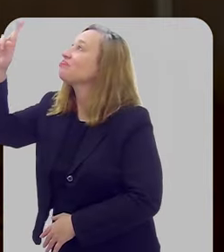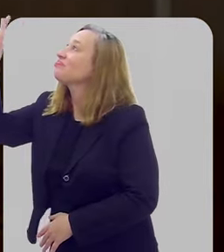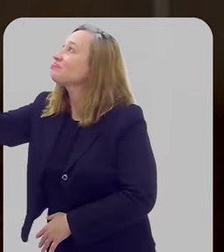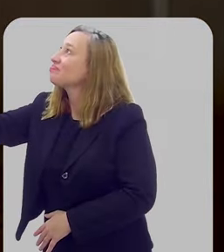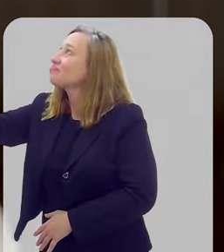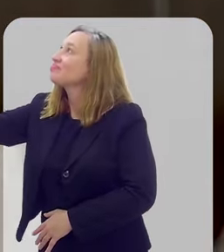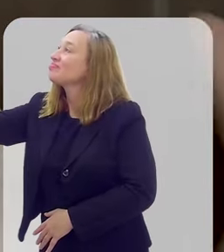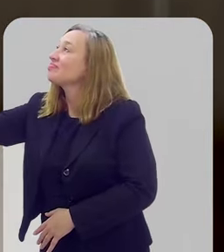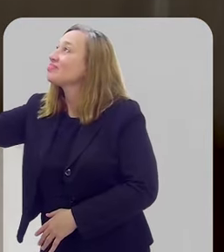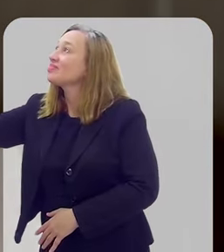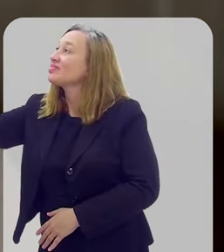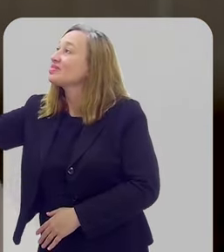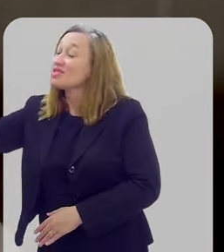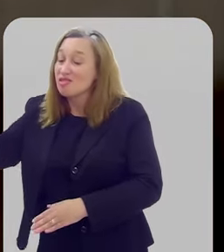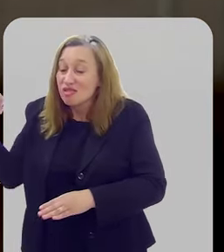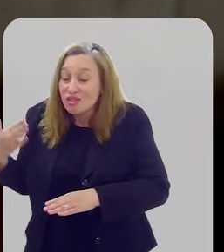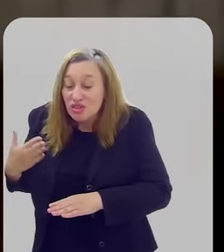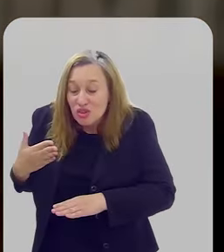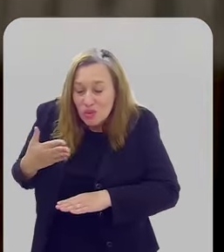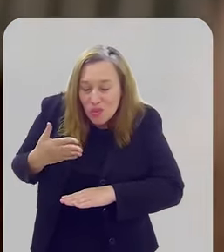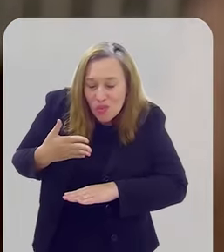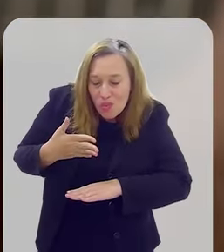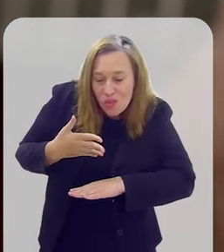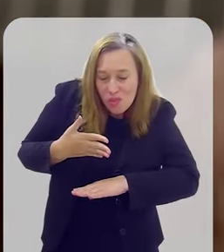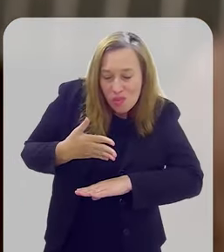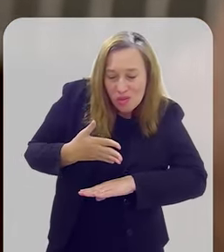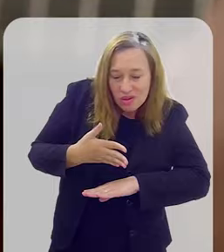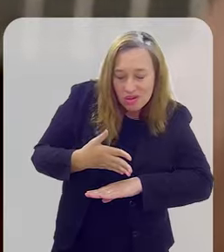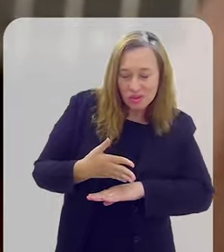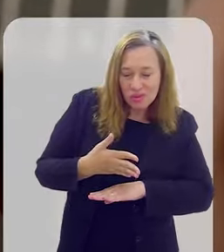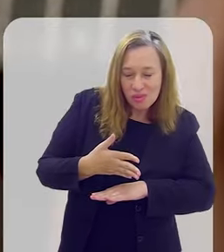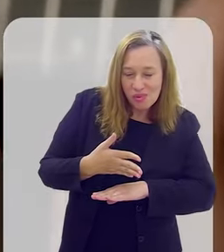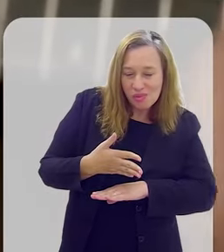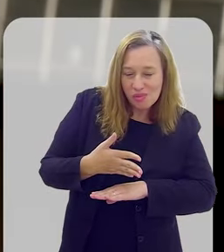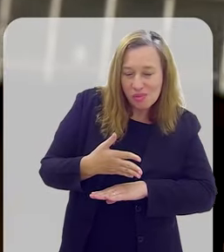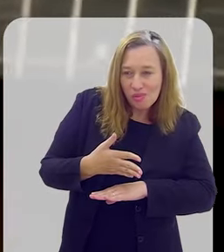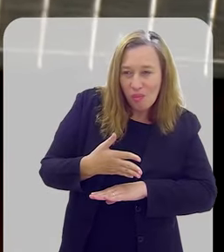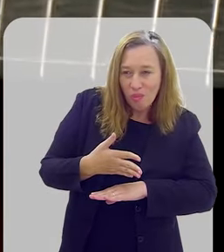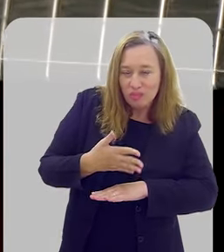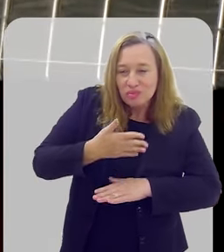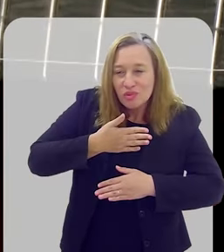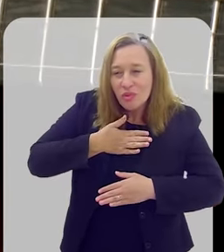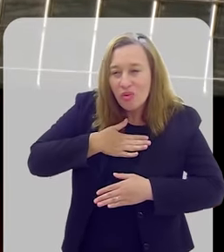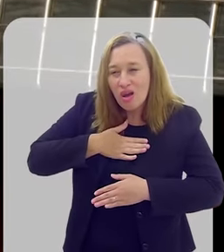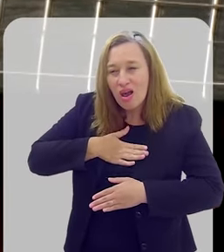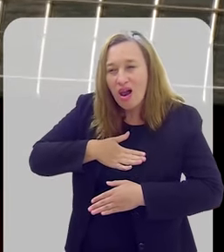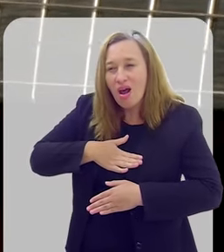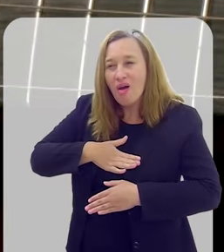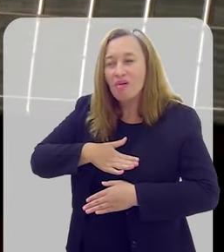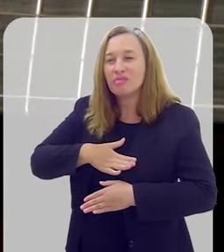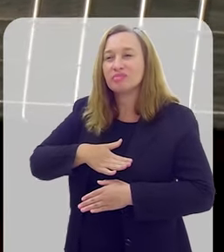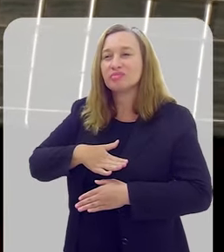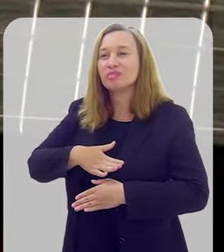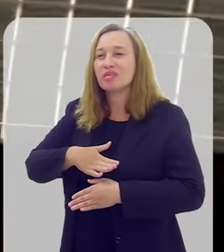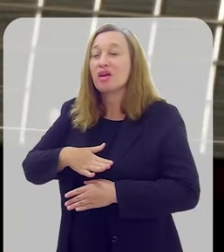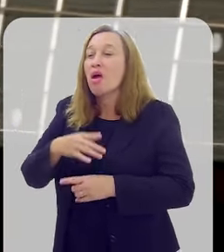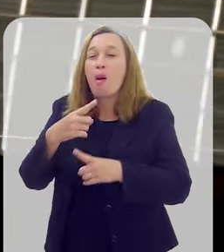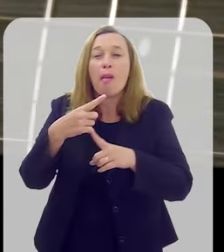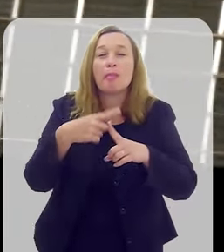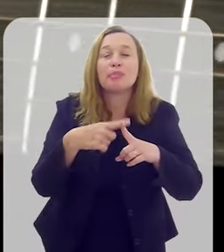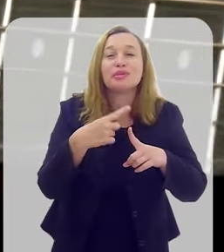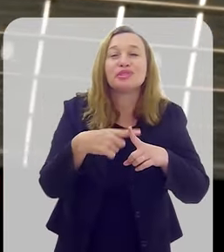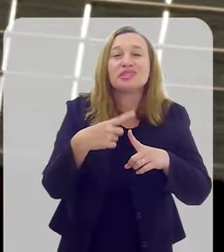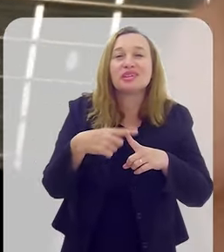nós você entrou bem de mansinho no meu coração